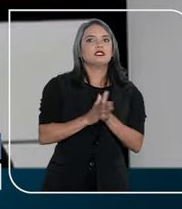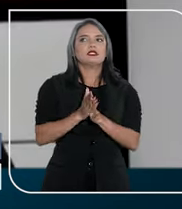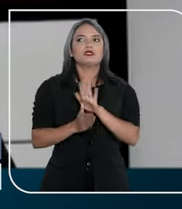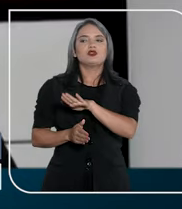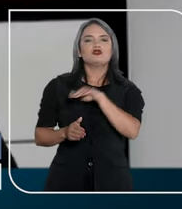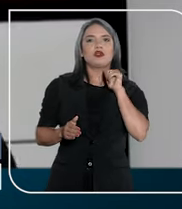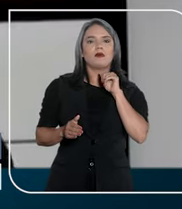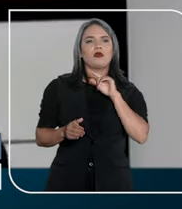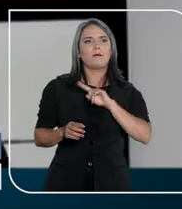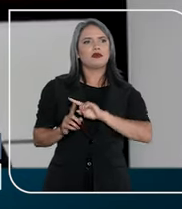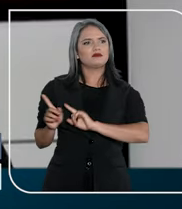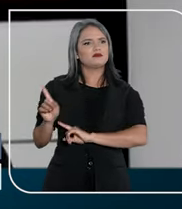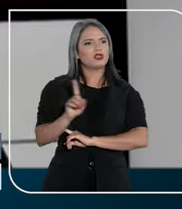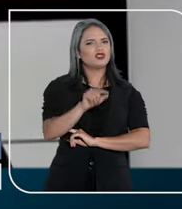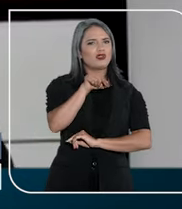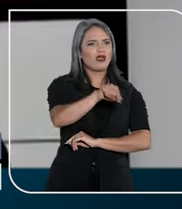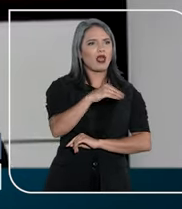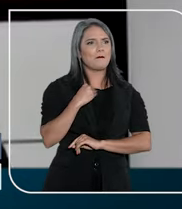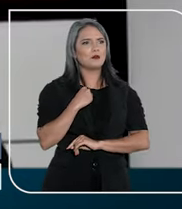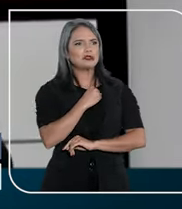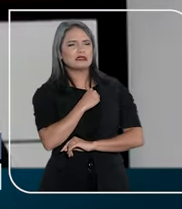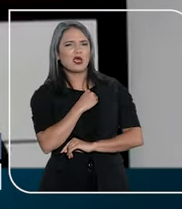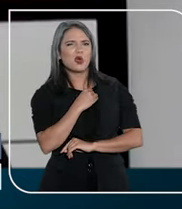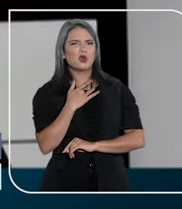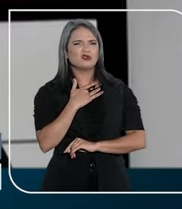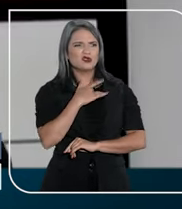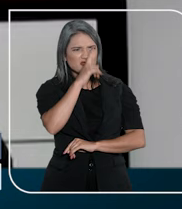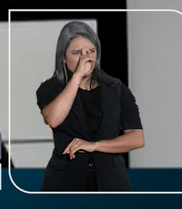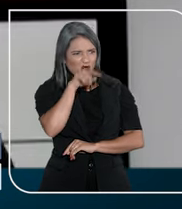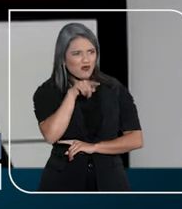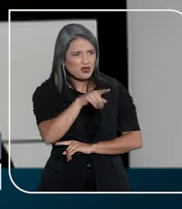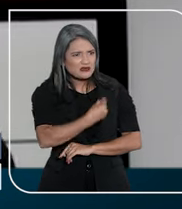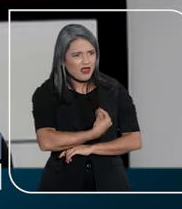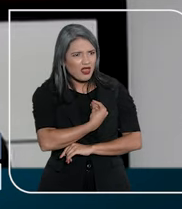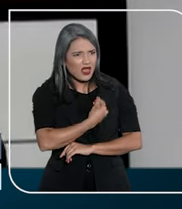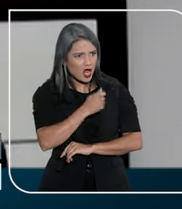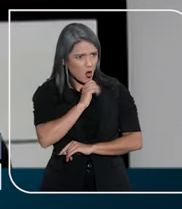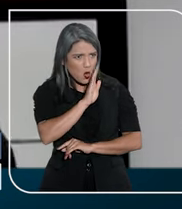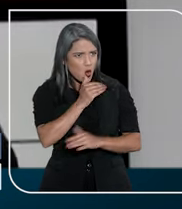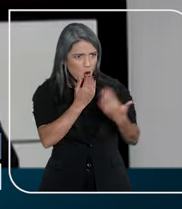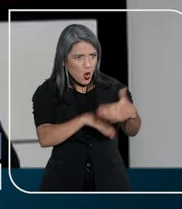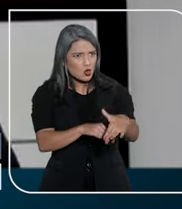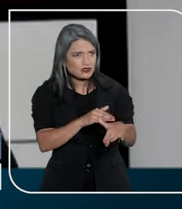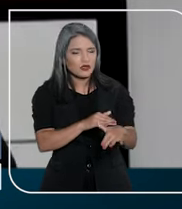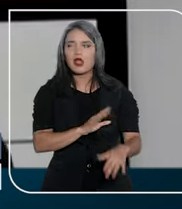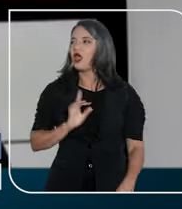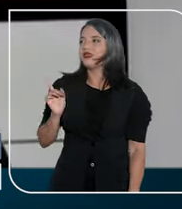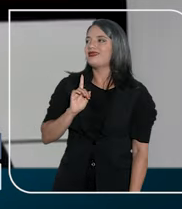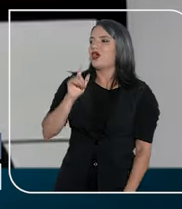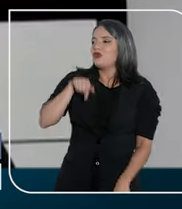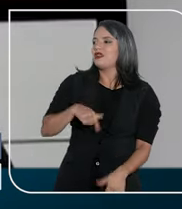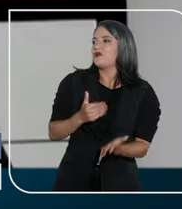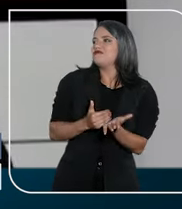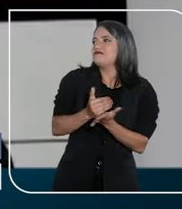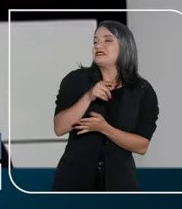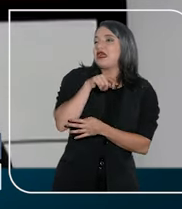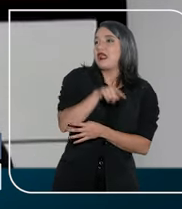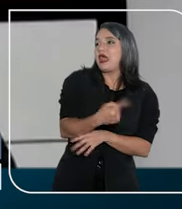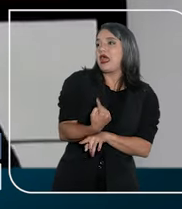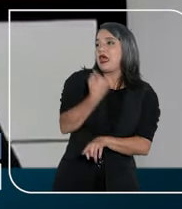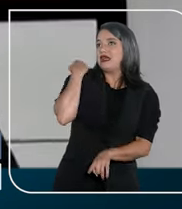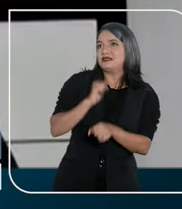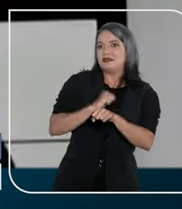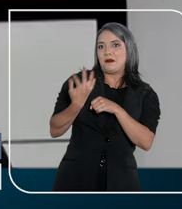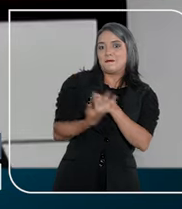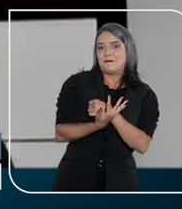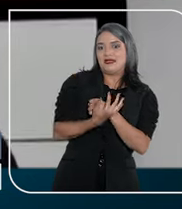em determinado posto de saúde ou no hospital e diz: João, você está aqui, você é concursado? Não, eu entrei na época da pandemia no processo seletivo e lá